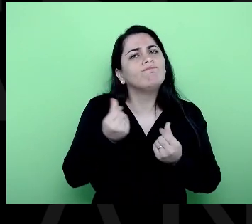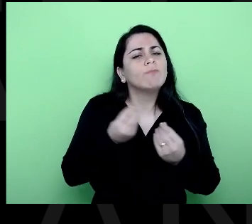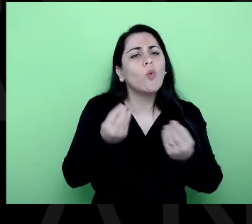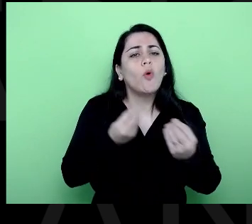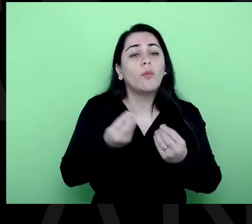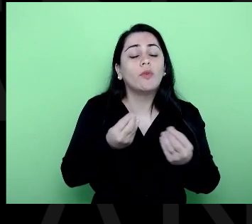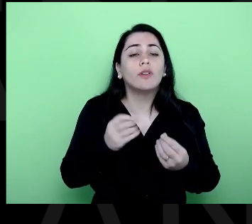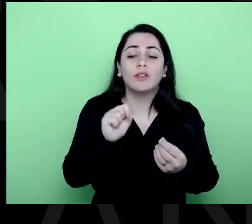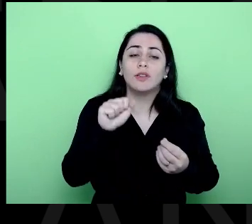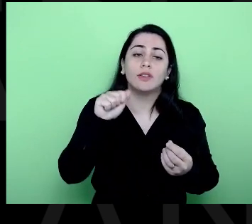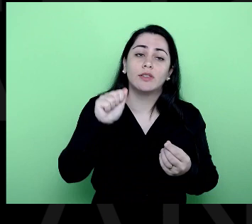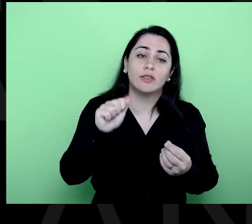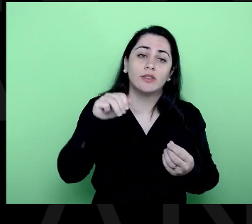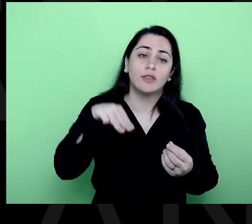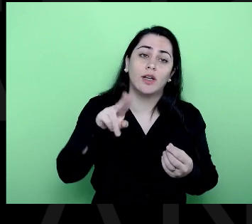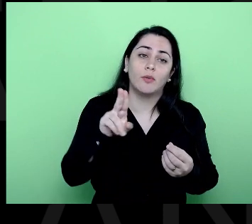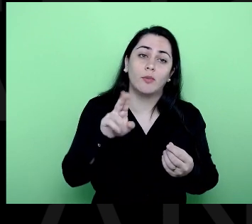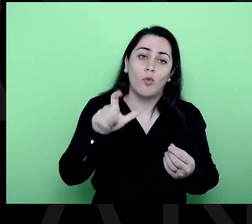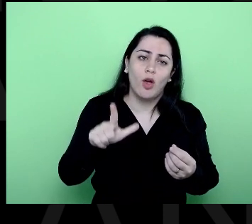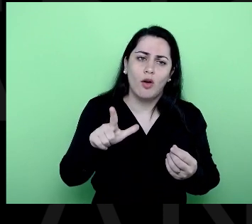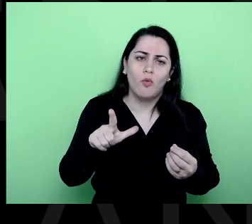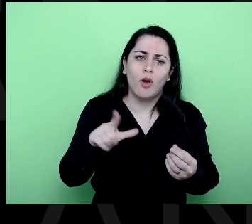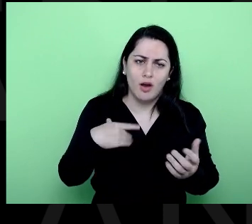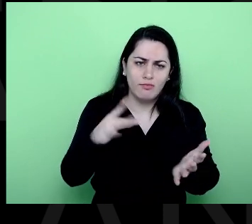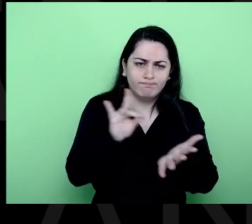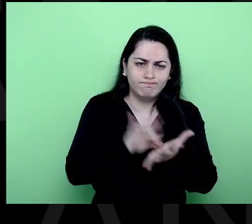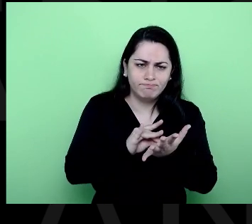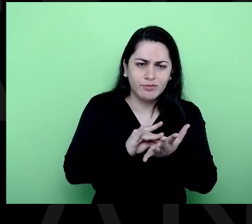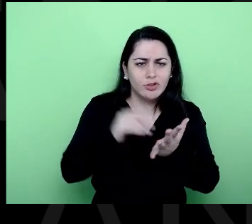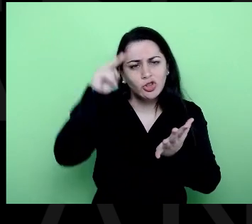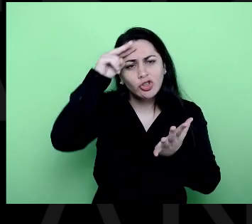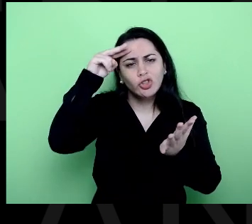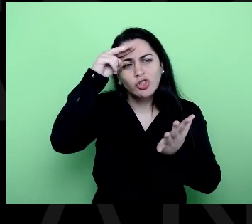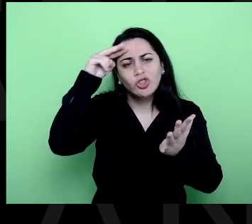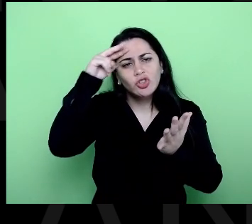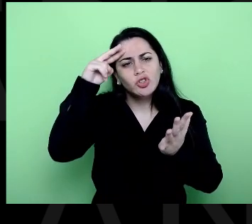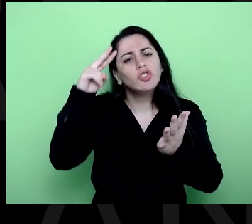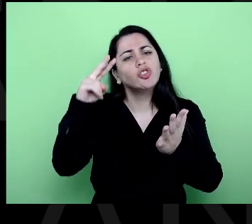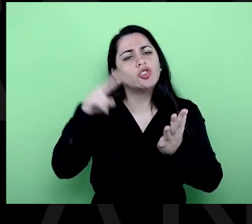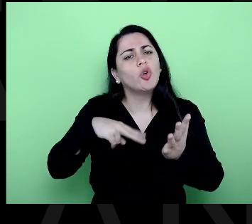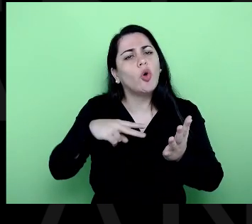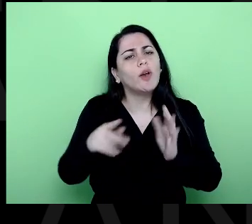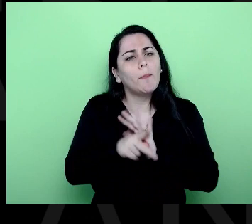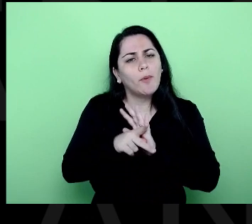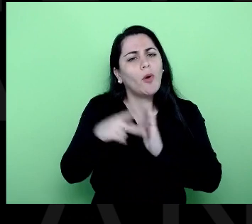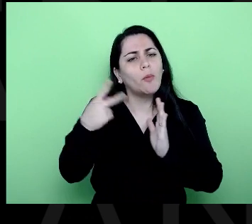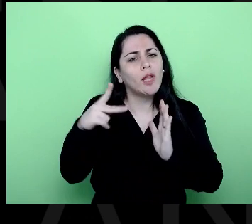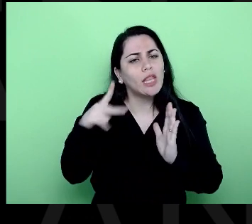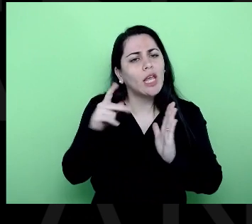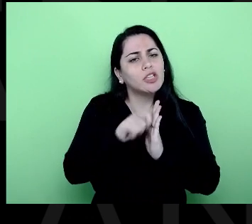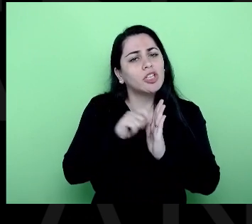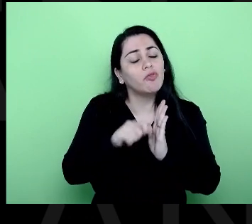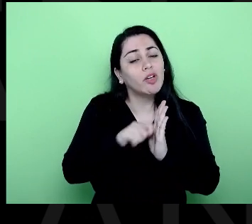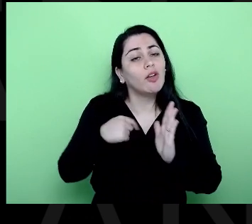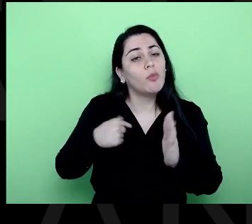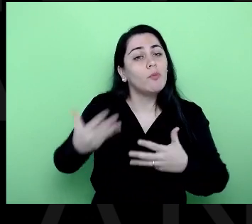Samuel Weiner estava sendo fiel à história ou fiel à sua própria história. Então, isso me